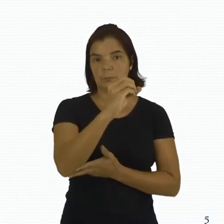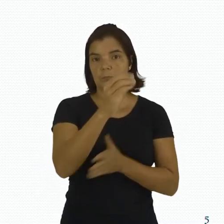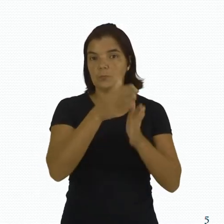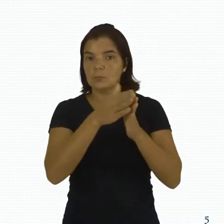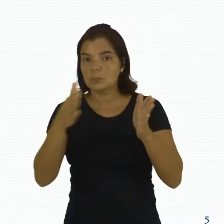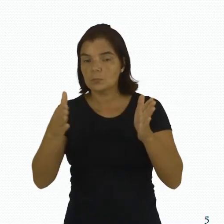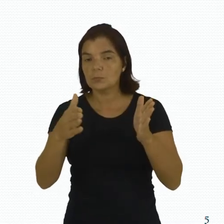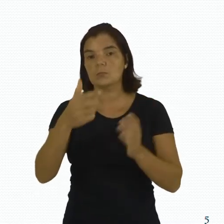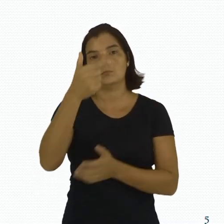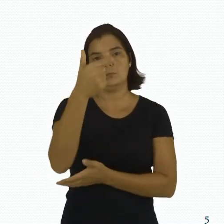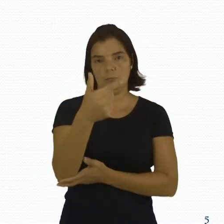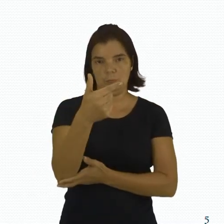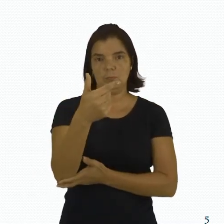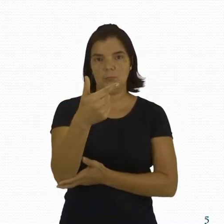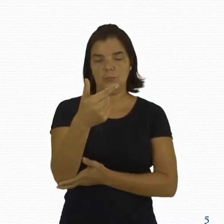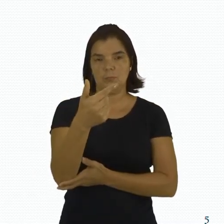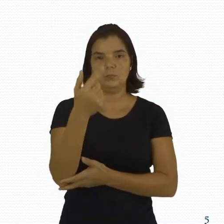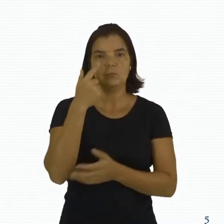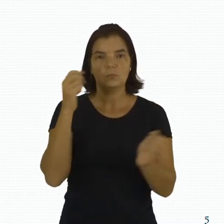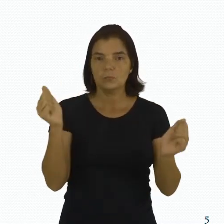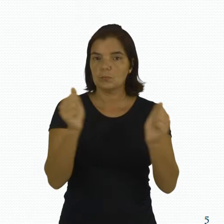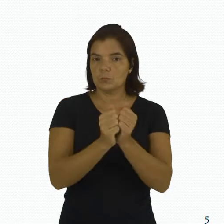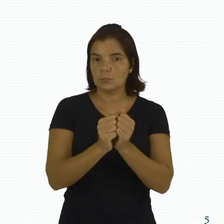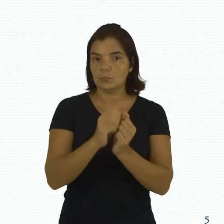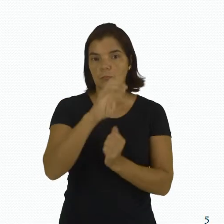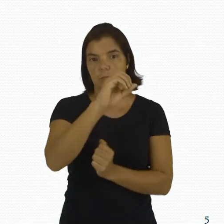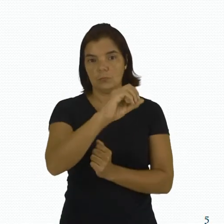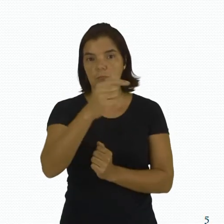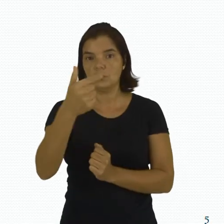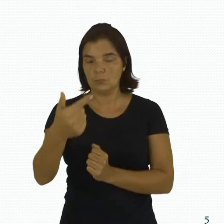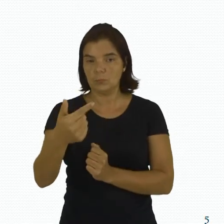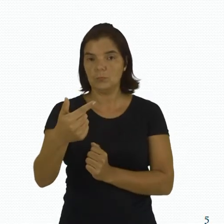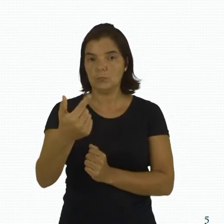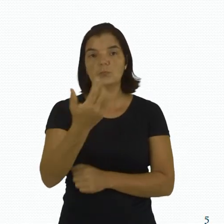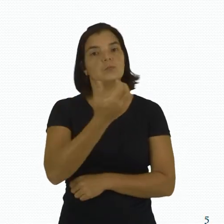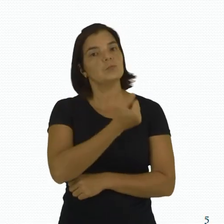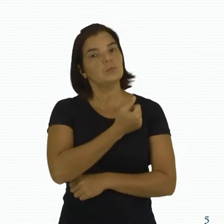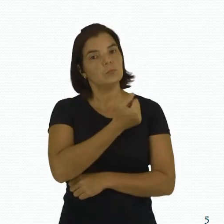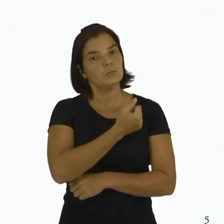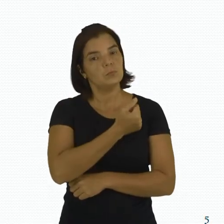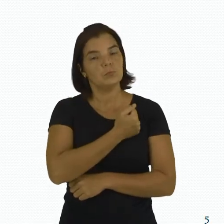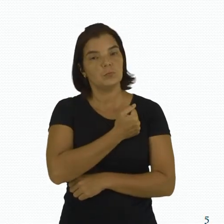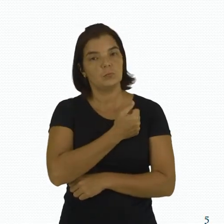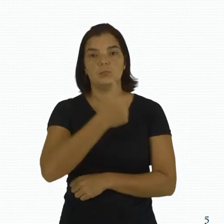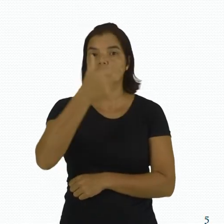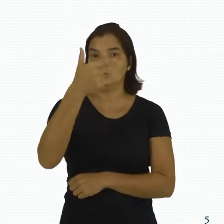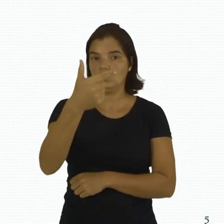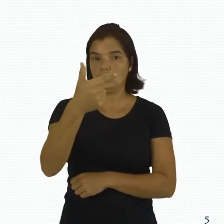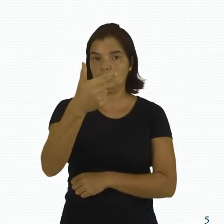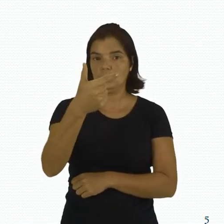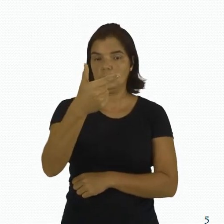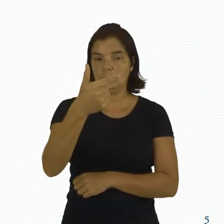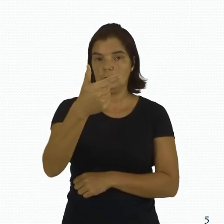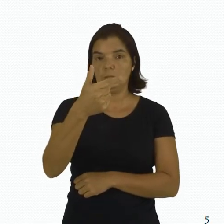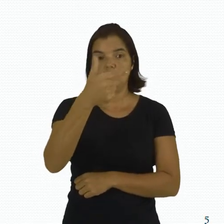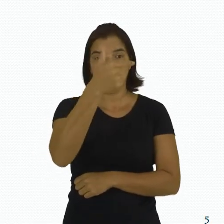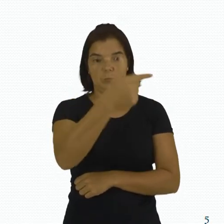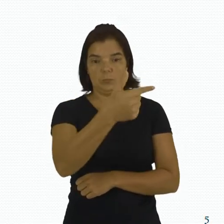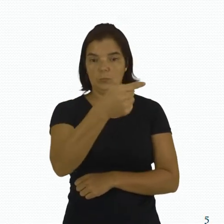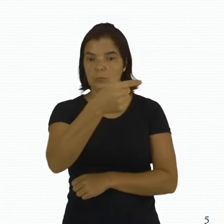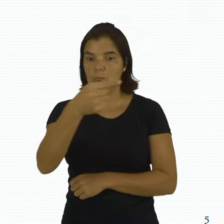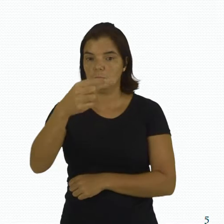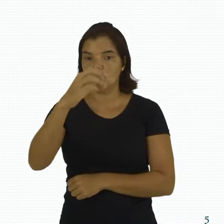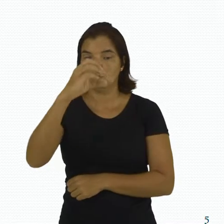o período? É o algarismo 2. Na hora que você junta 0, 2, você forma um número natural 2. Então fica 2 menos